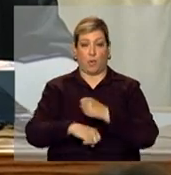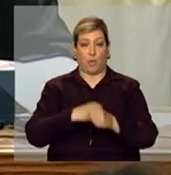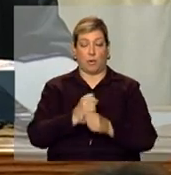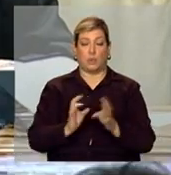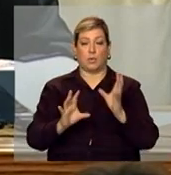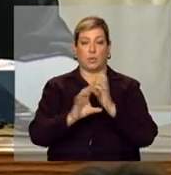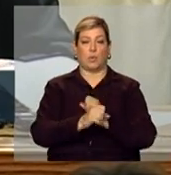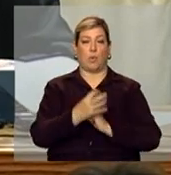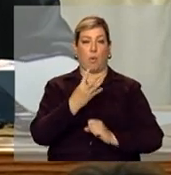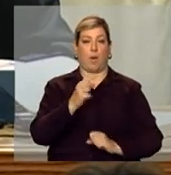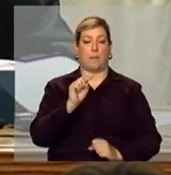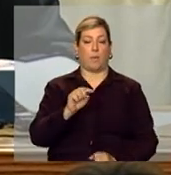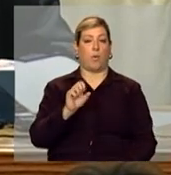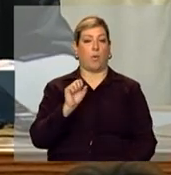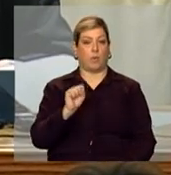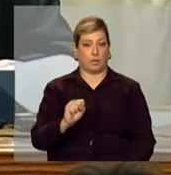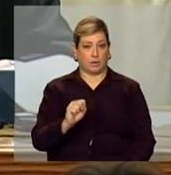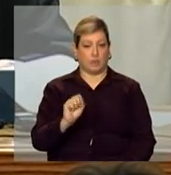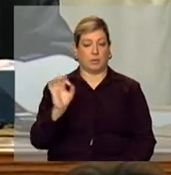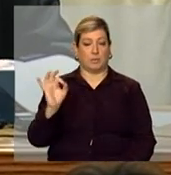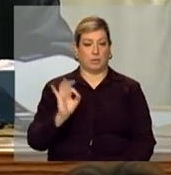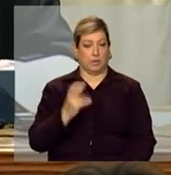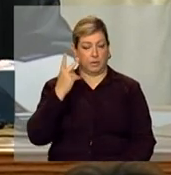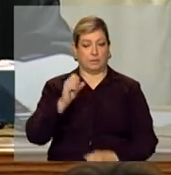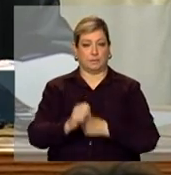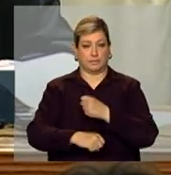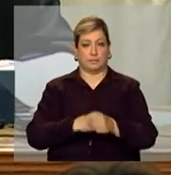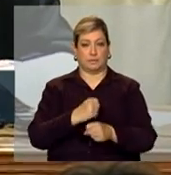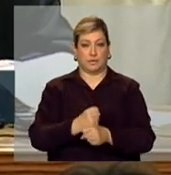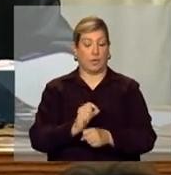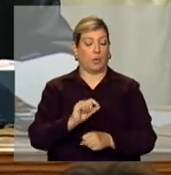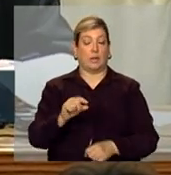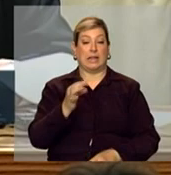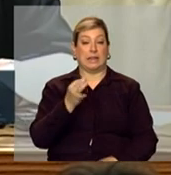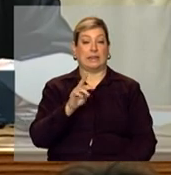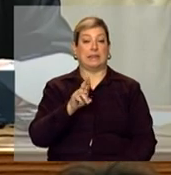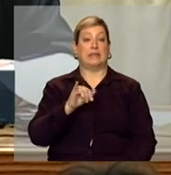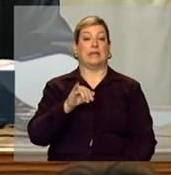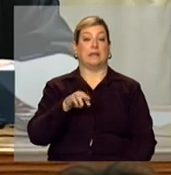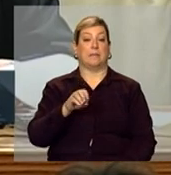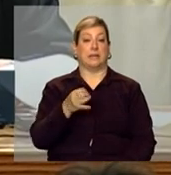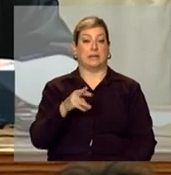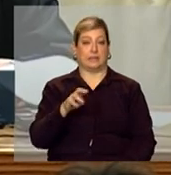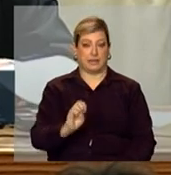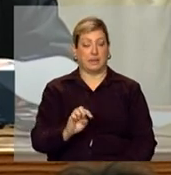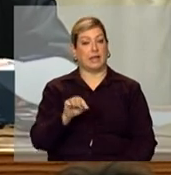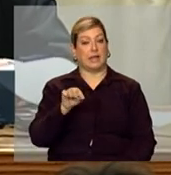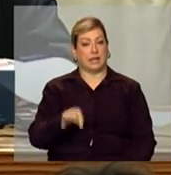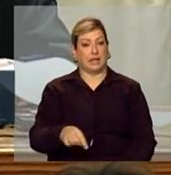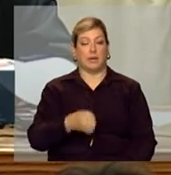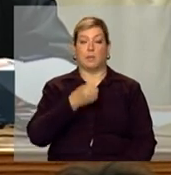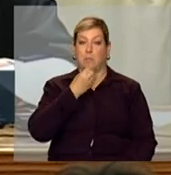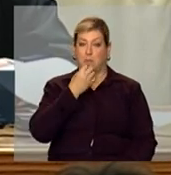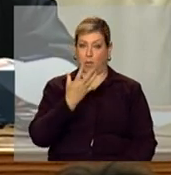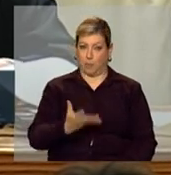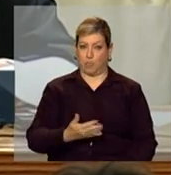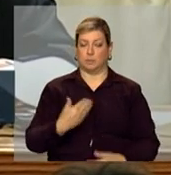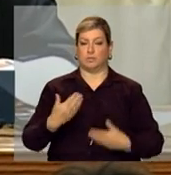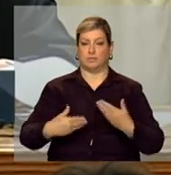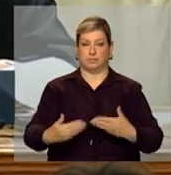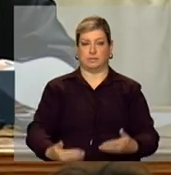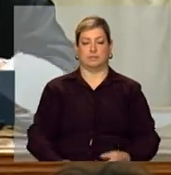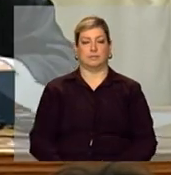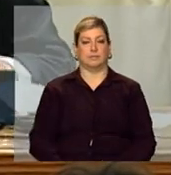de 4.8 eh no ano eh perdão no trimestre e foi um Bom desempenho